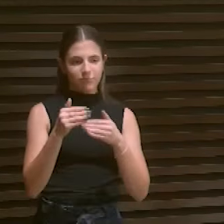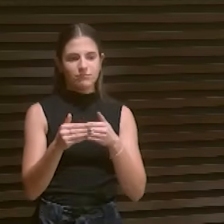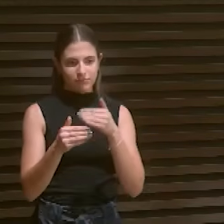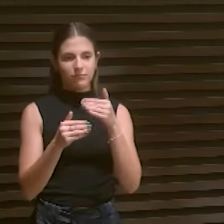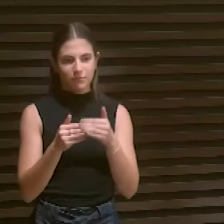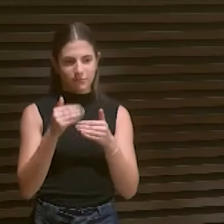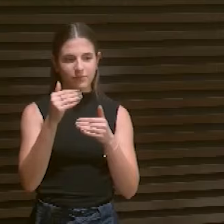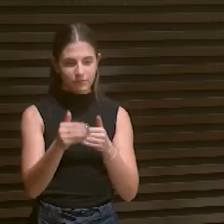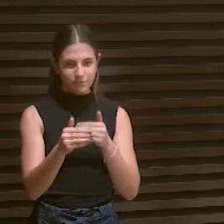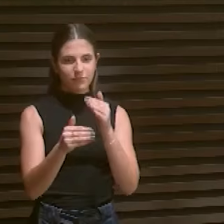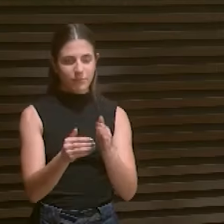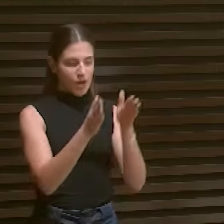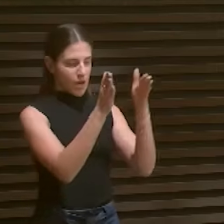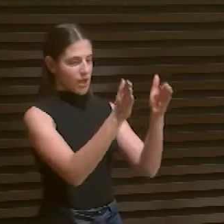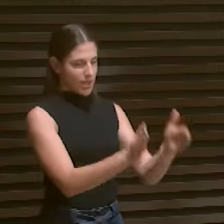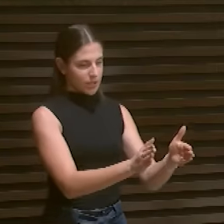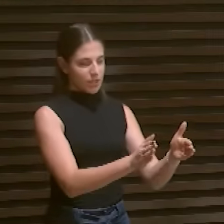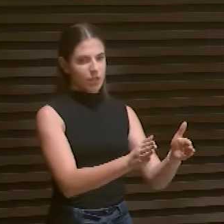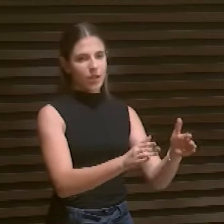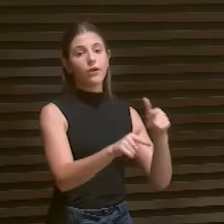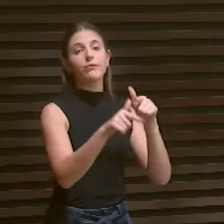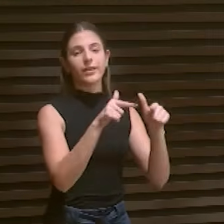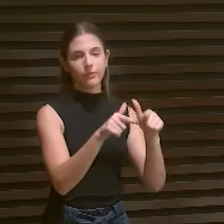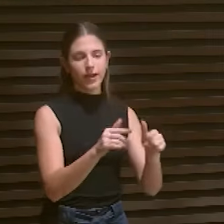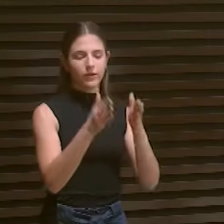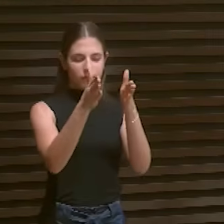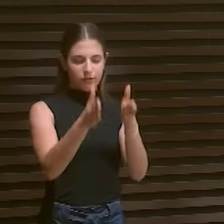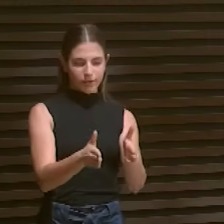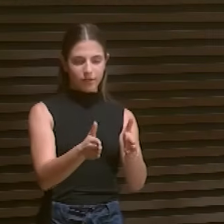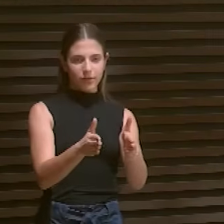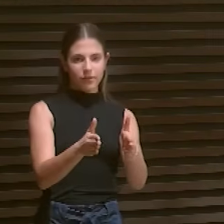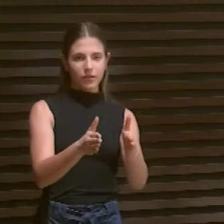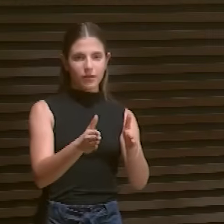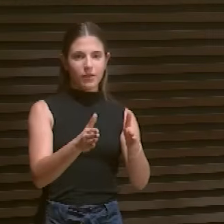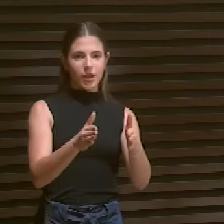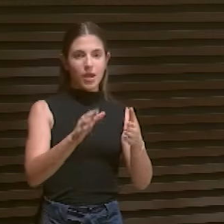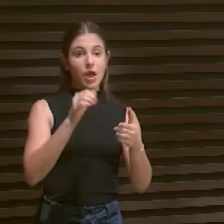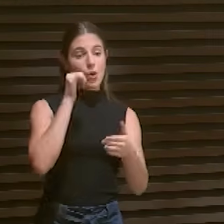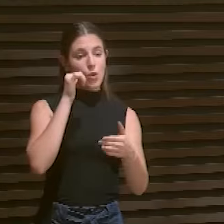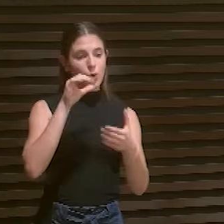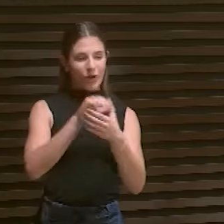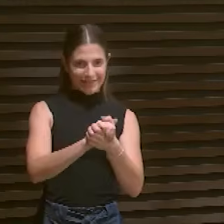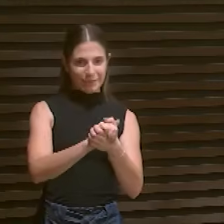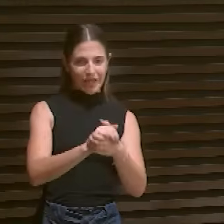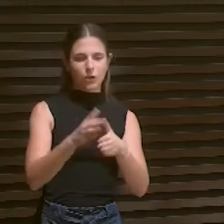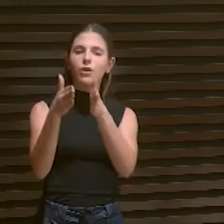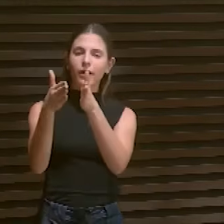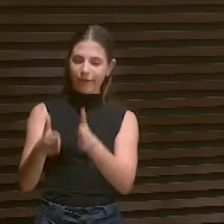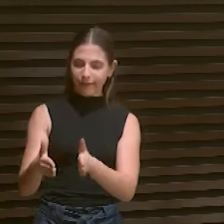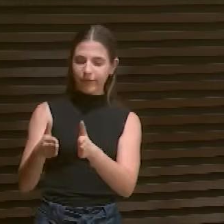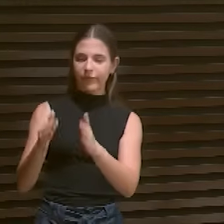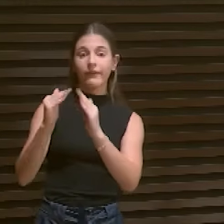colocar, aqui é a minha caixinha do trabalho, aqui é a minha caixinha do casamento, aqui é a minha caixinha